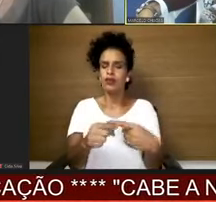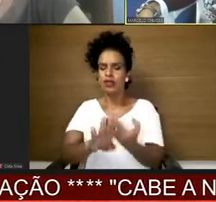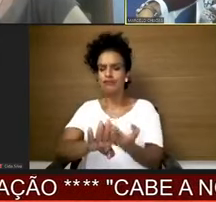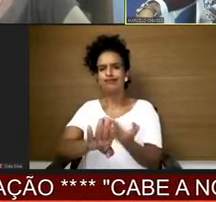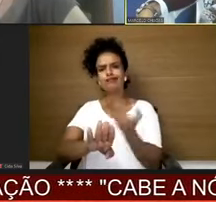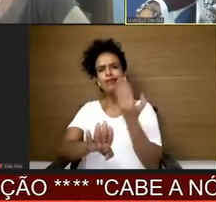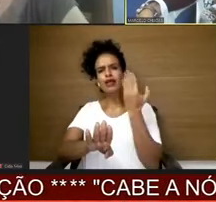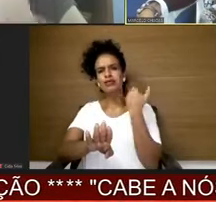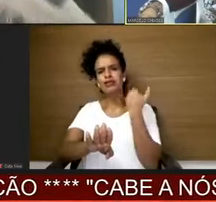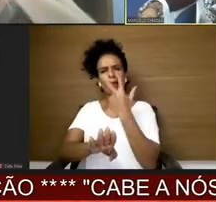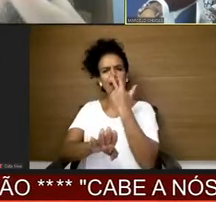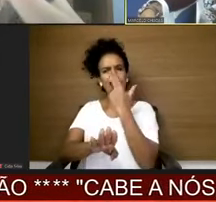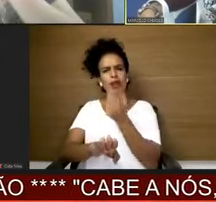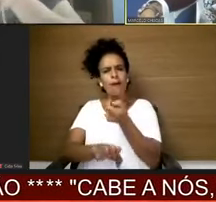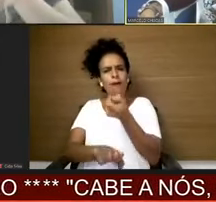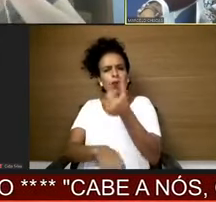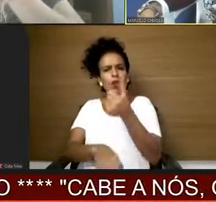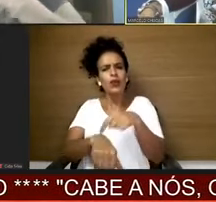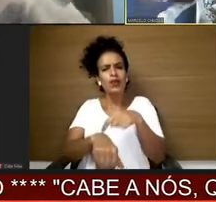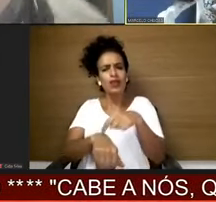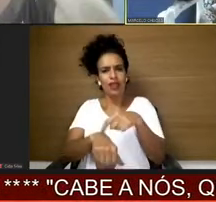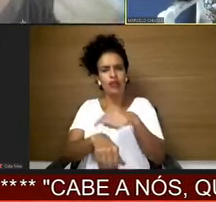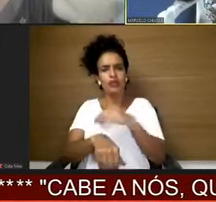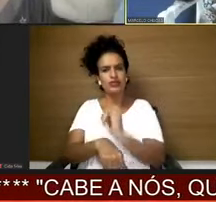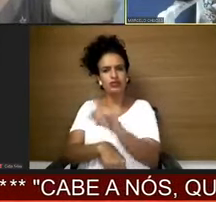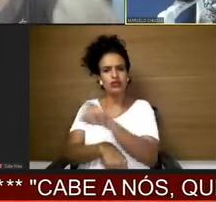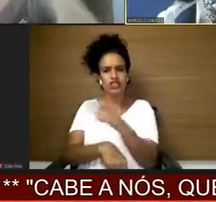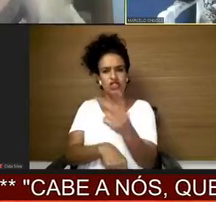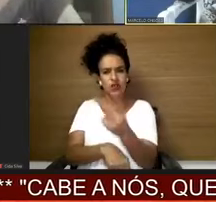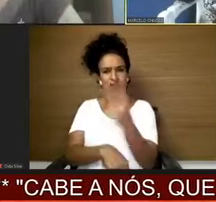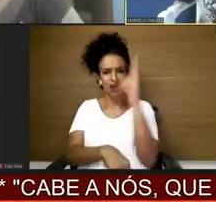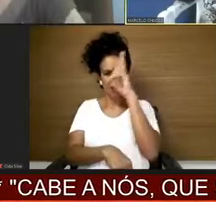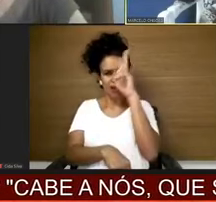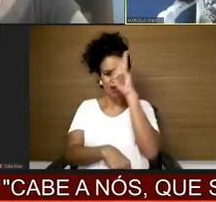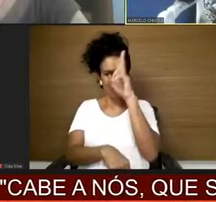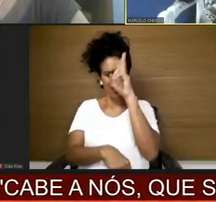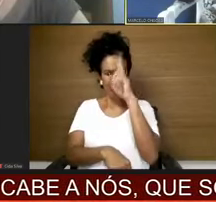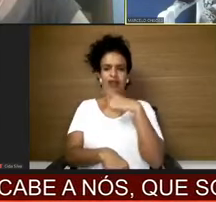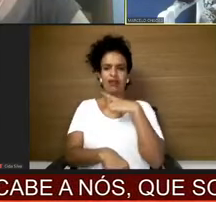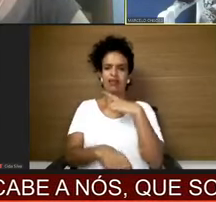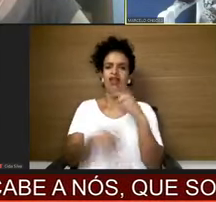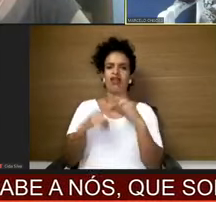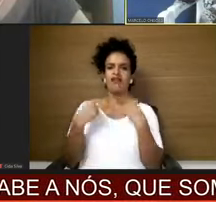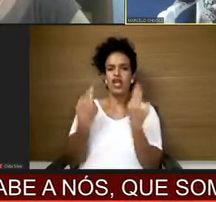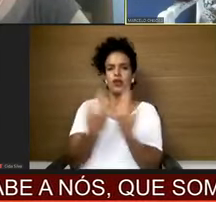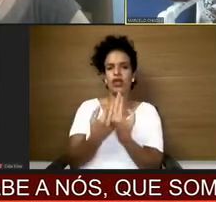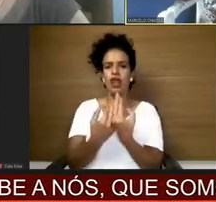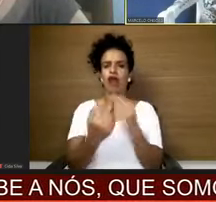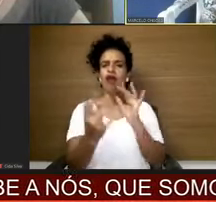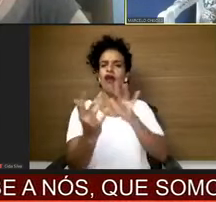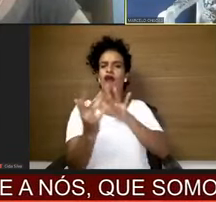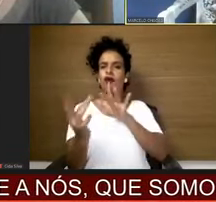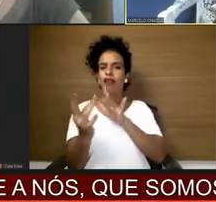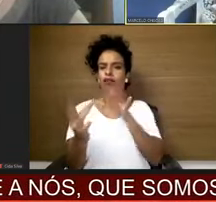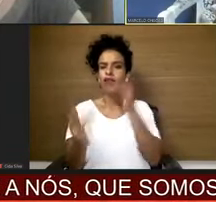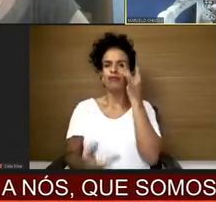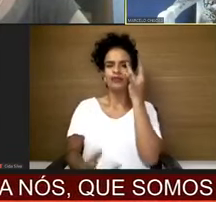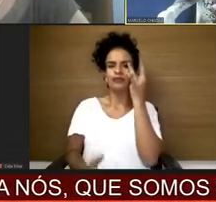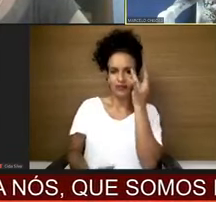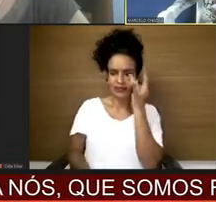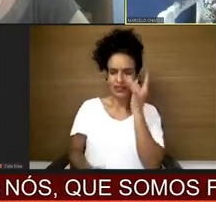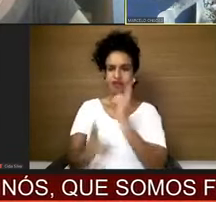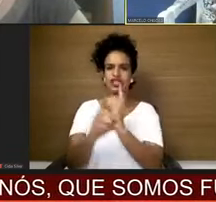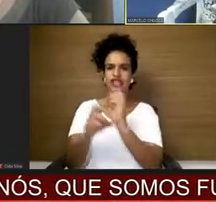lembra disso, nós, nos encontros, aí na época presencial, em que a gente se encontrava e